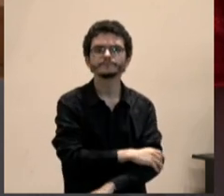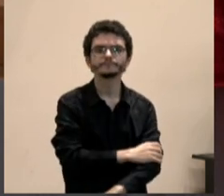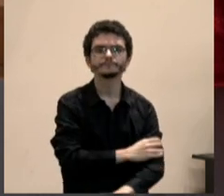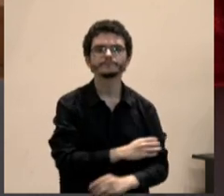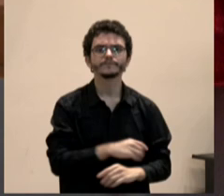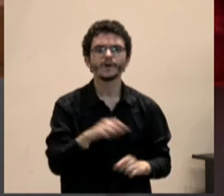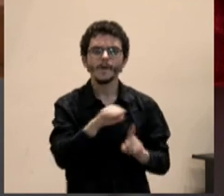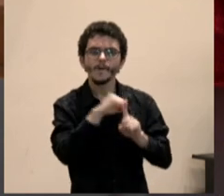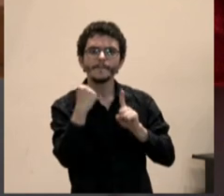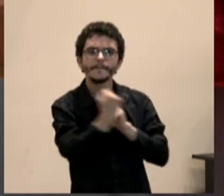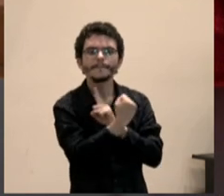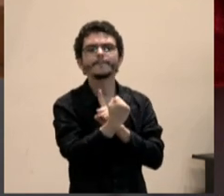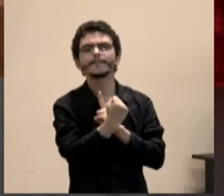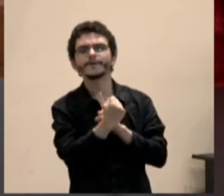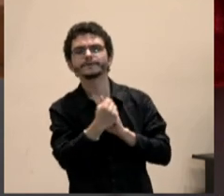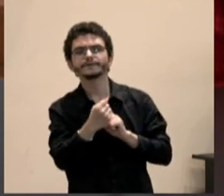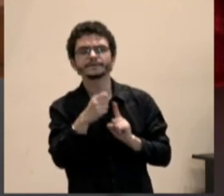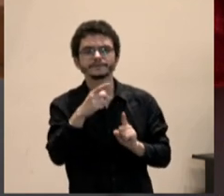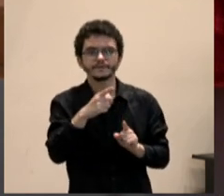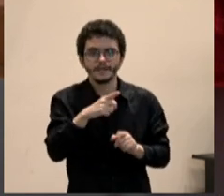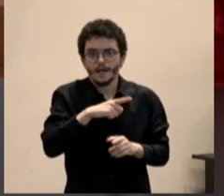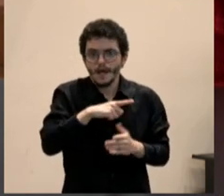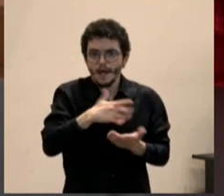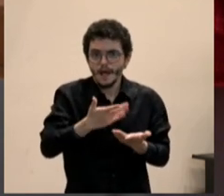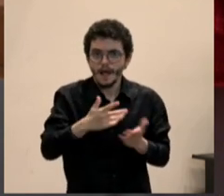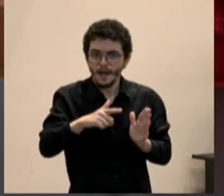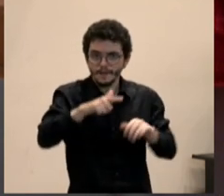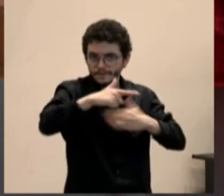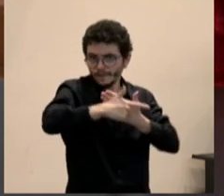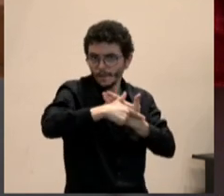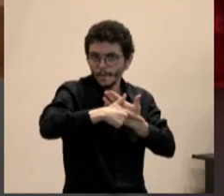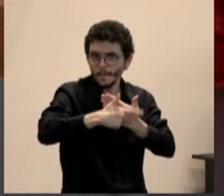uma sociedade contra o papel do trabalhador